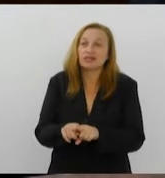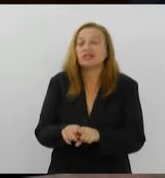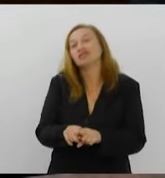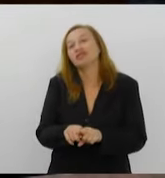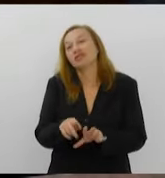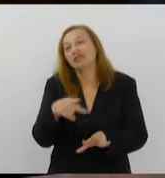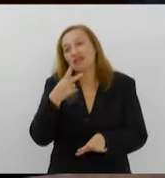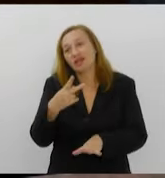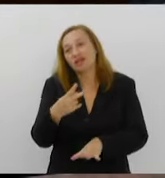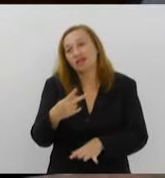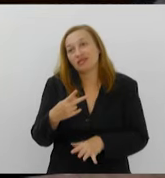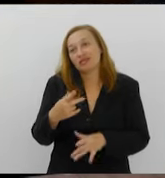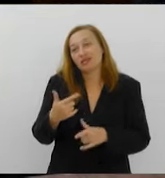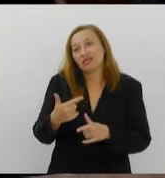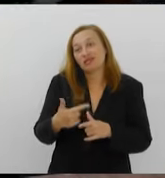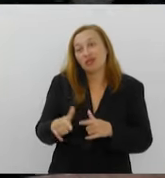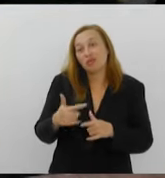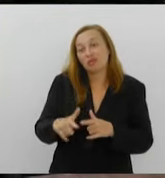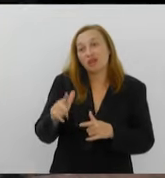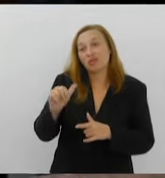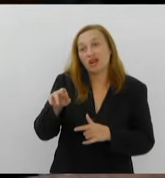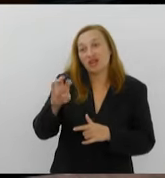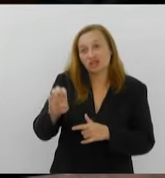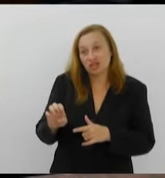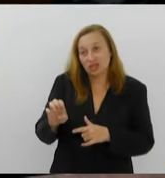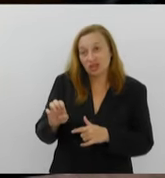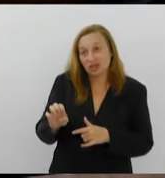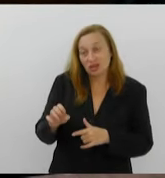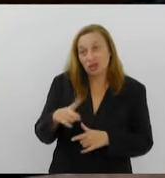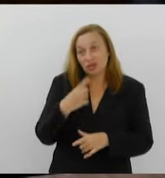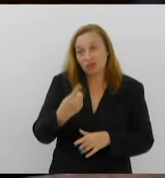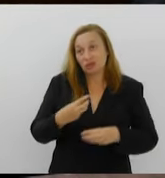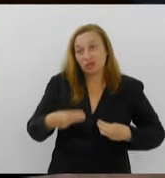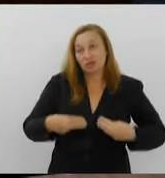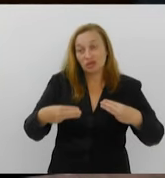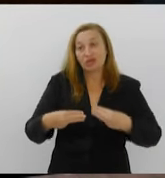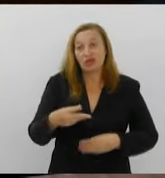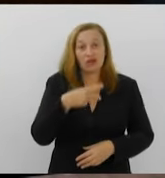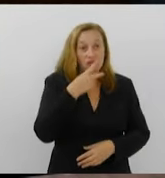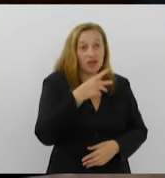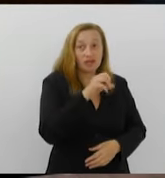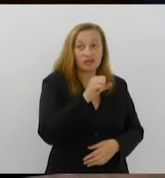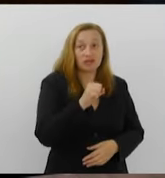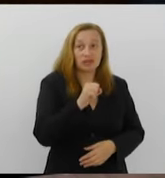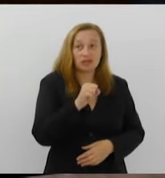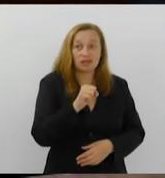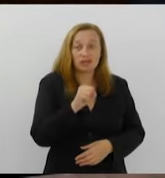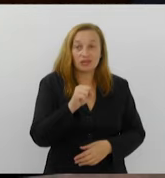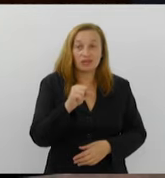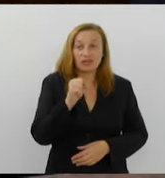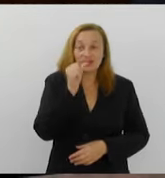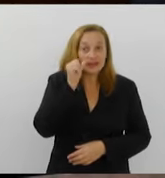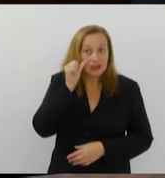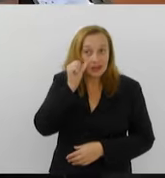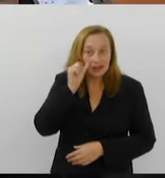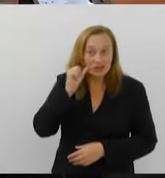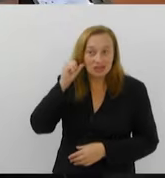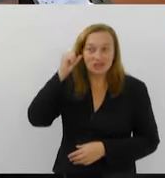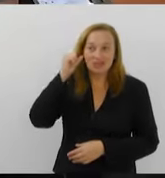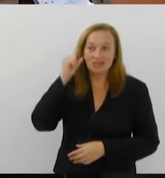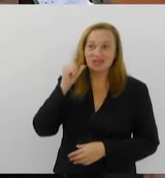se tiver um problema lá com o Alexandre, lá, o nosso ministro, eu falo com o Silas, que é para dar um jeitinho. Por favor, muito obrigado,